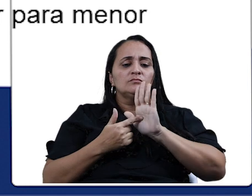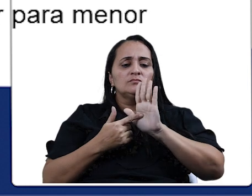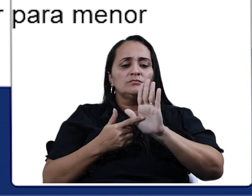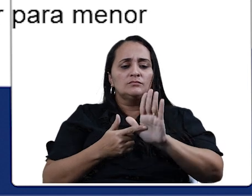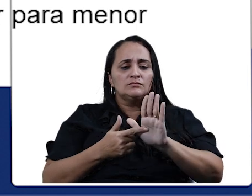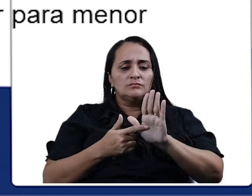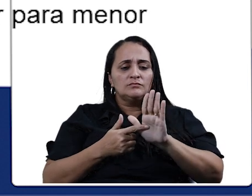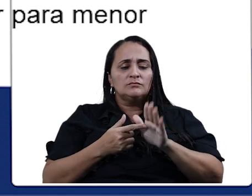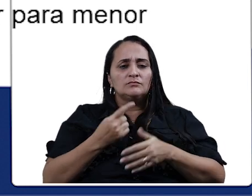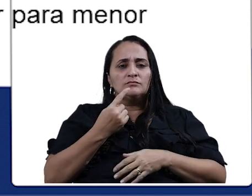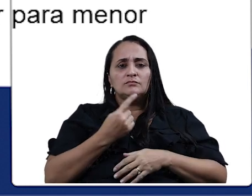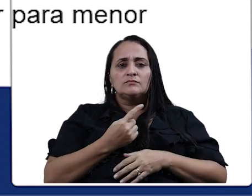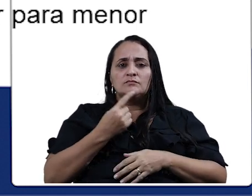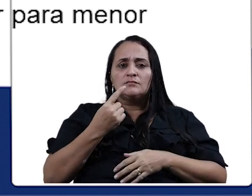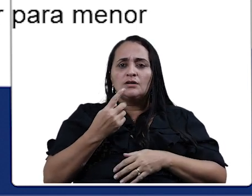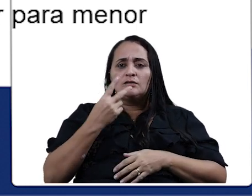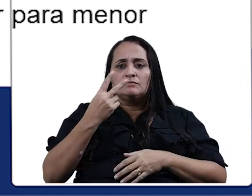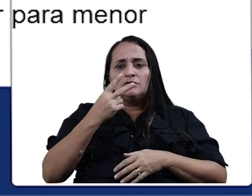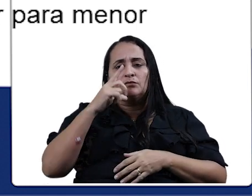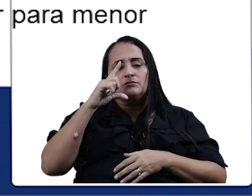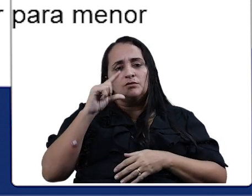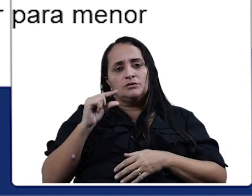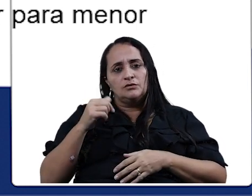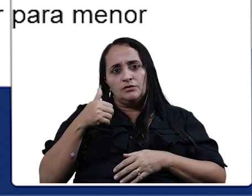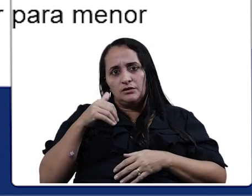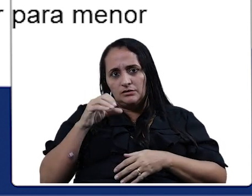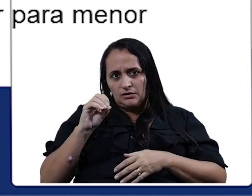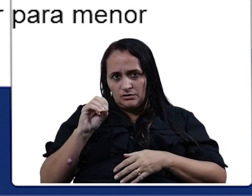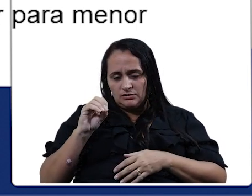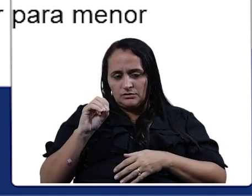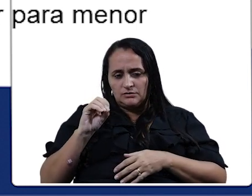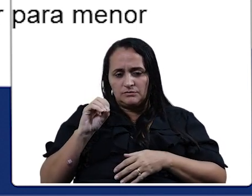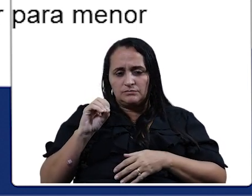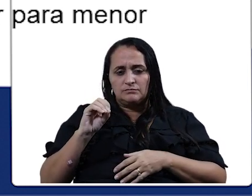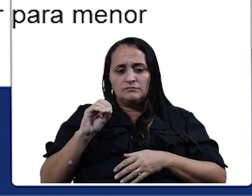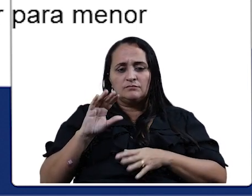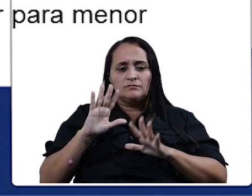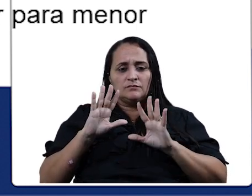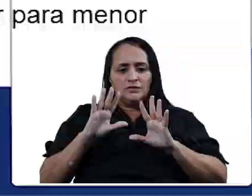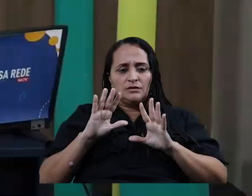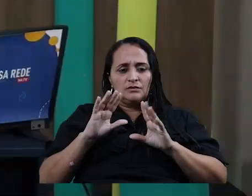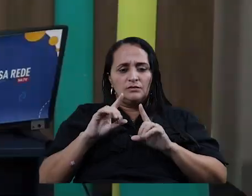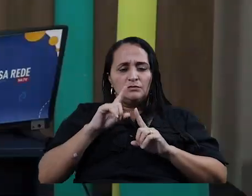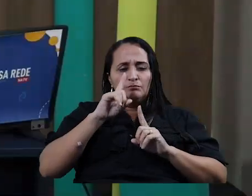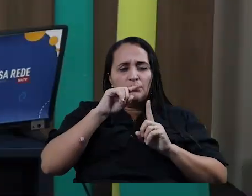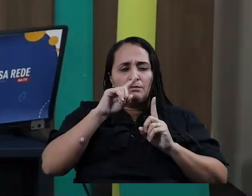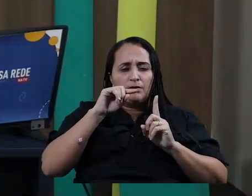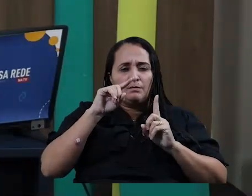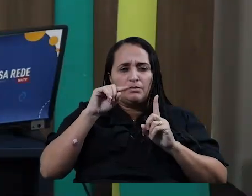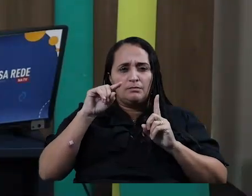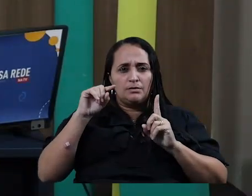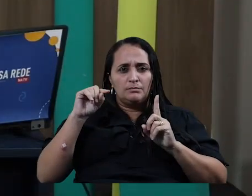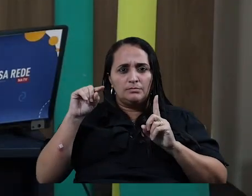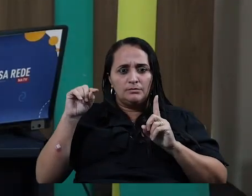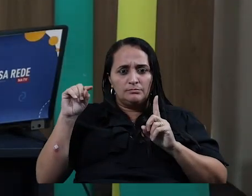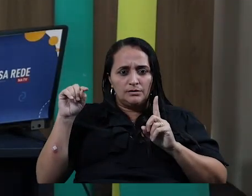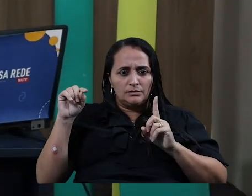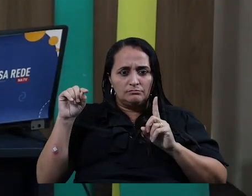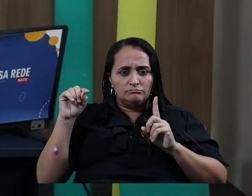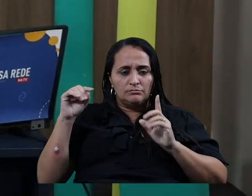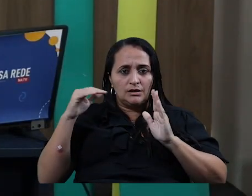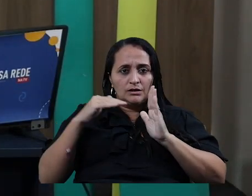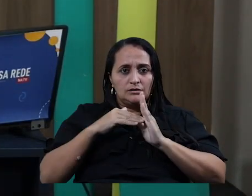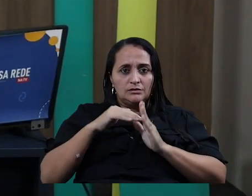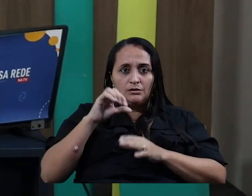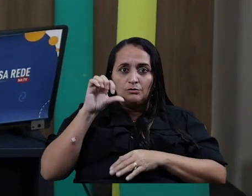representar cada valor que fosse menor que 10. Exatamente, em vez de aglomerar vários palitinhos para formar até